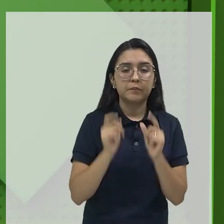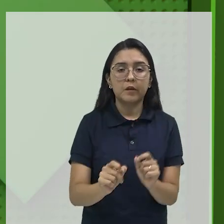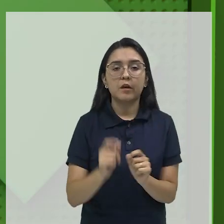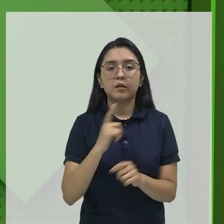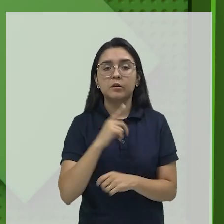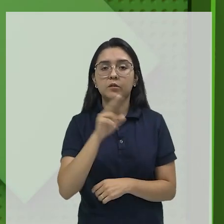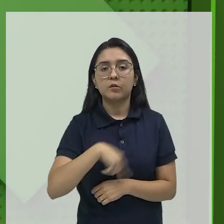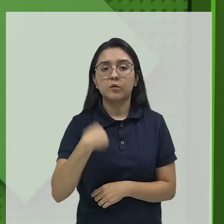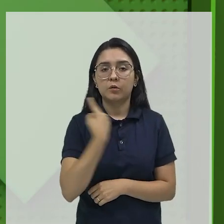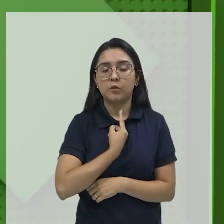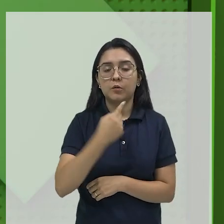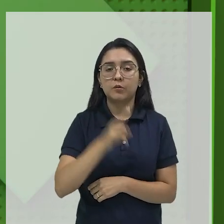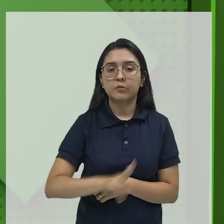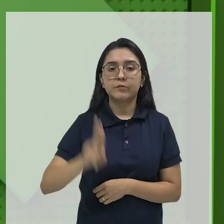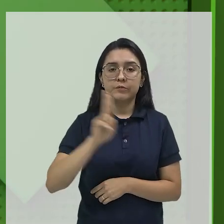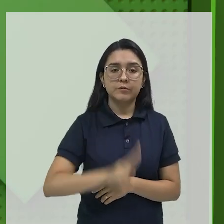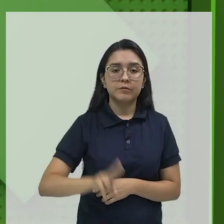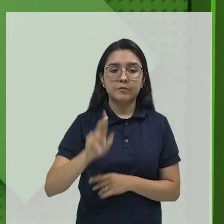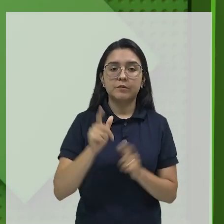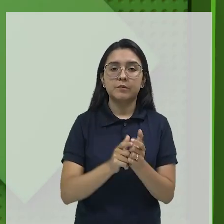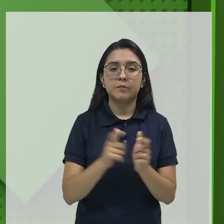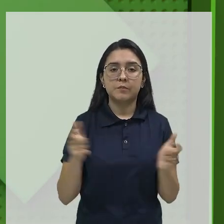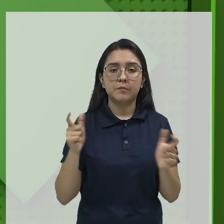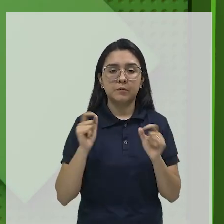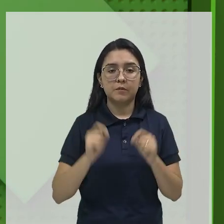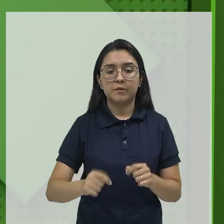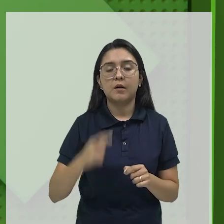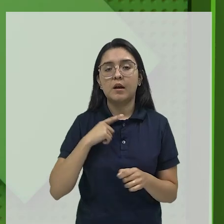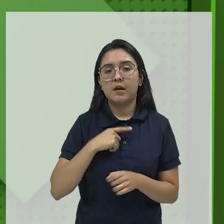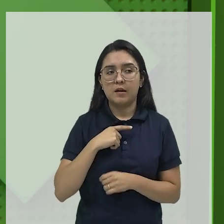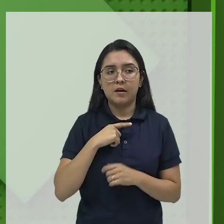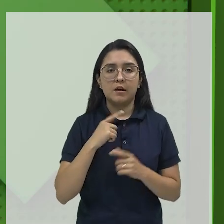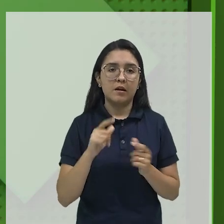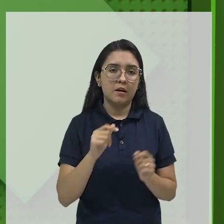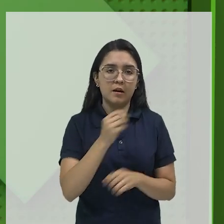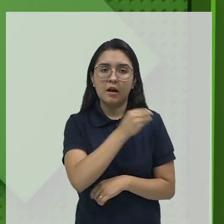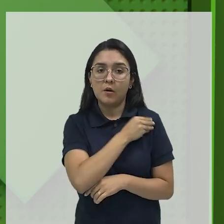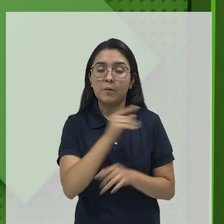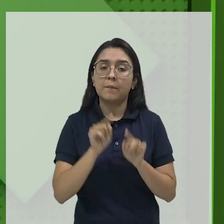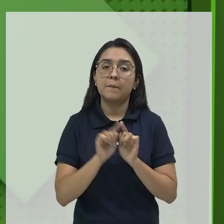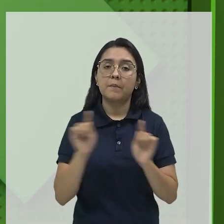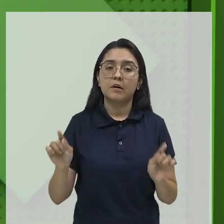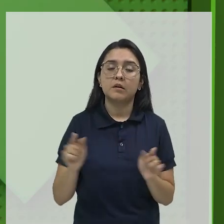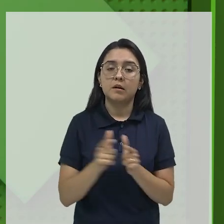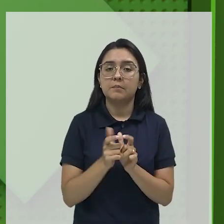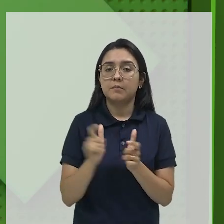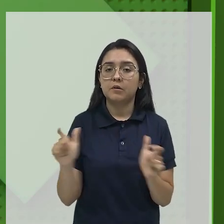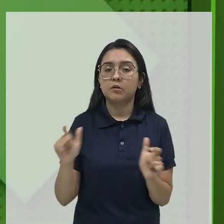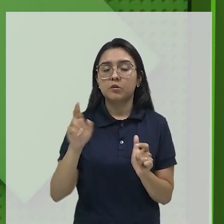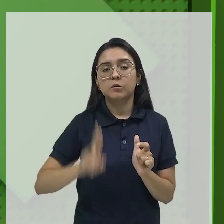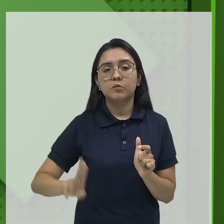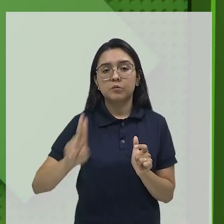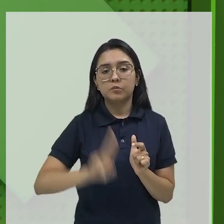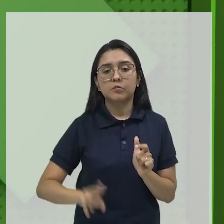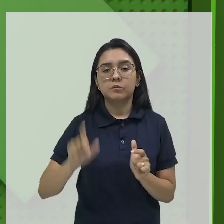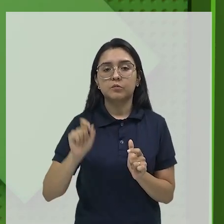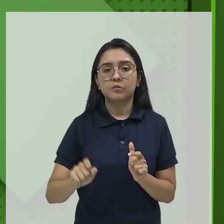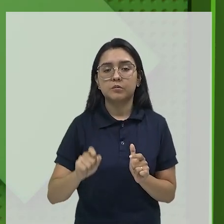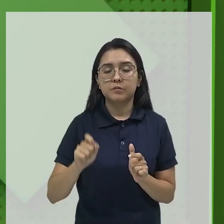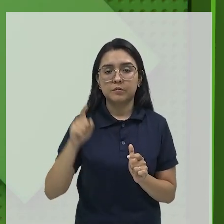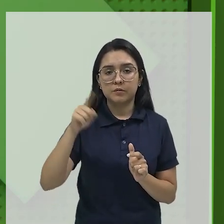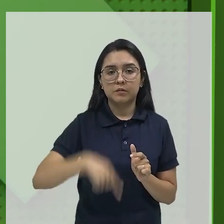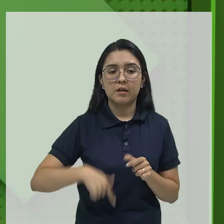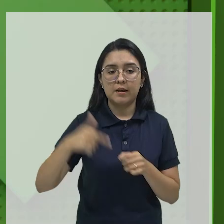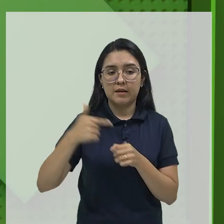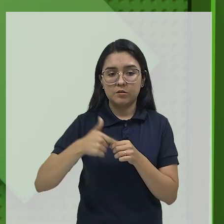a gente utiliza, em sua maioria, pode ser utilizado álcool? Sim, mas em sua maioria, o combustível escolhido